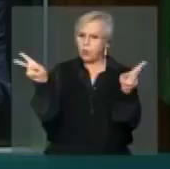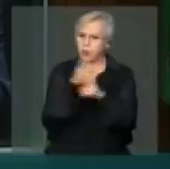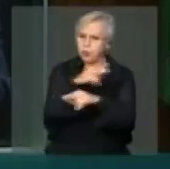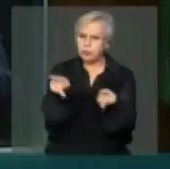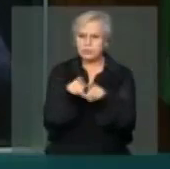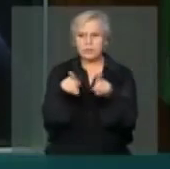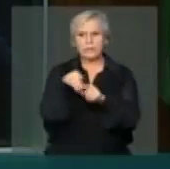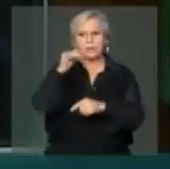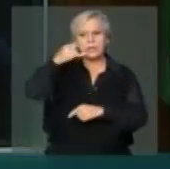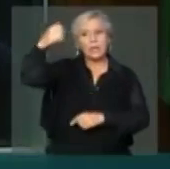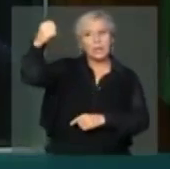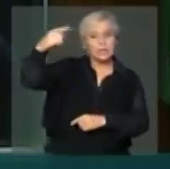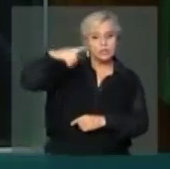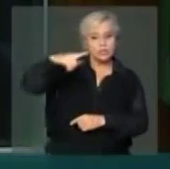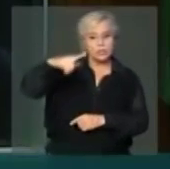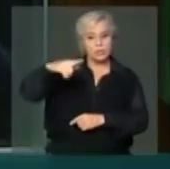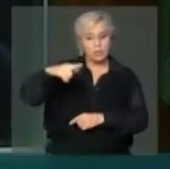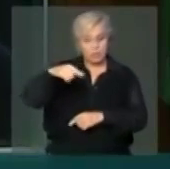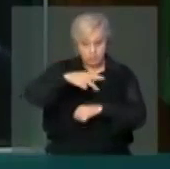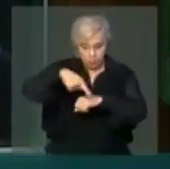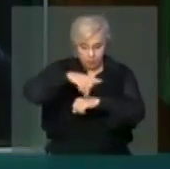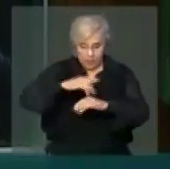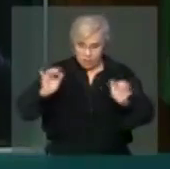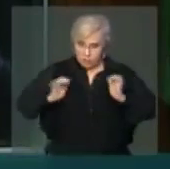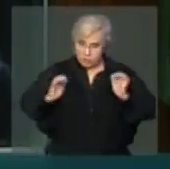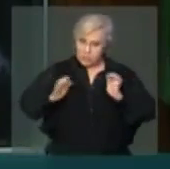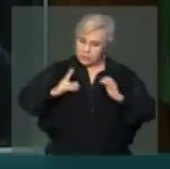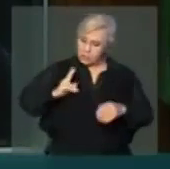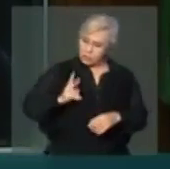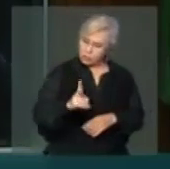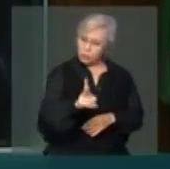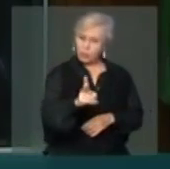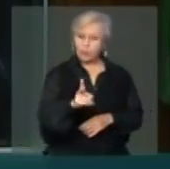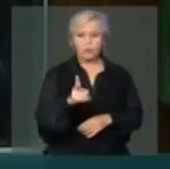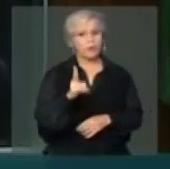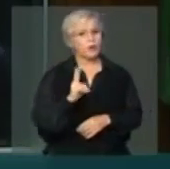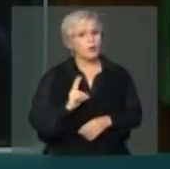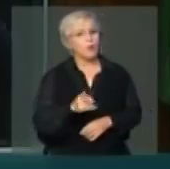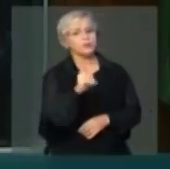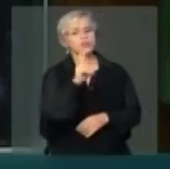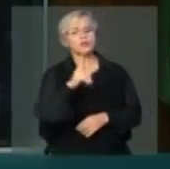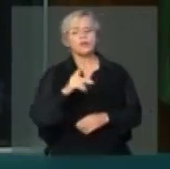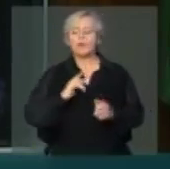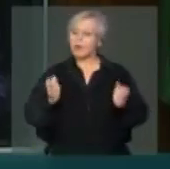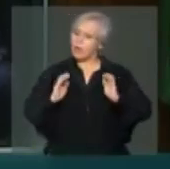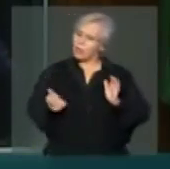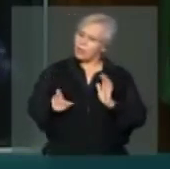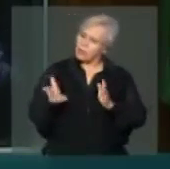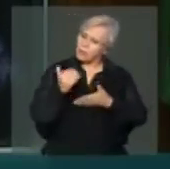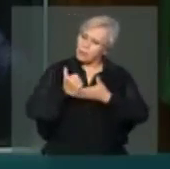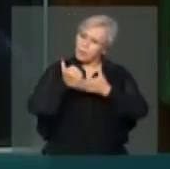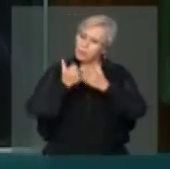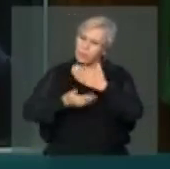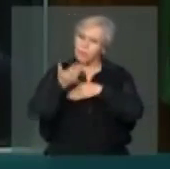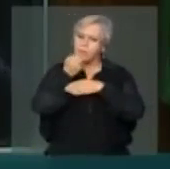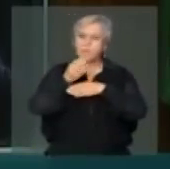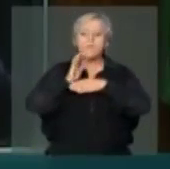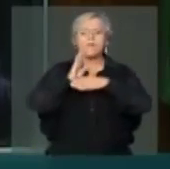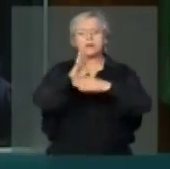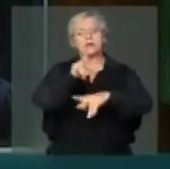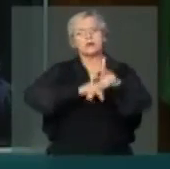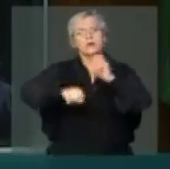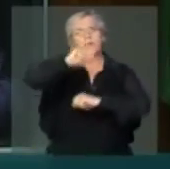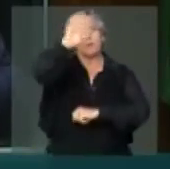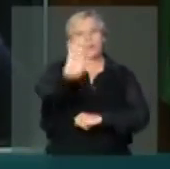energia solar. E nós queremos que isso continue sendo uma riqueza que possa trazer benefícios a quem? Ao nosso